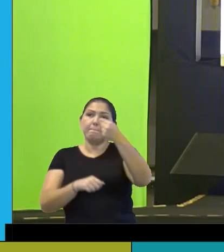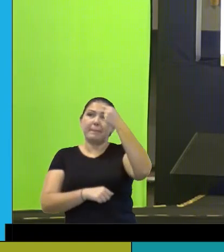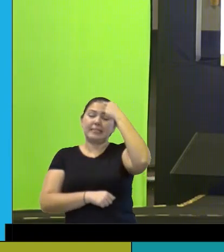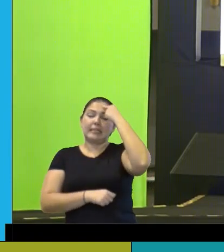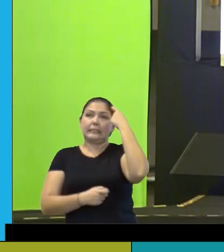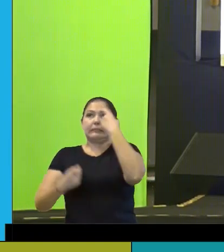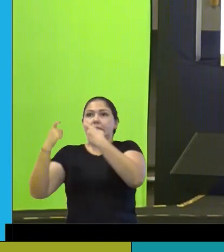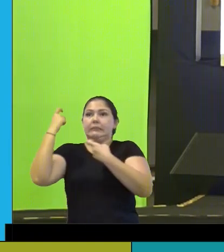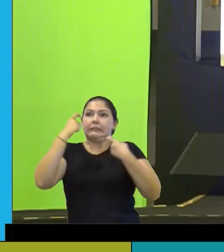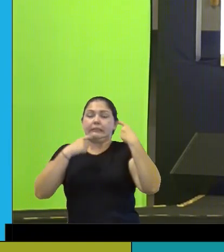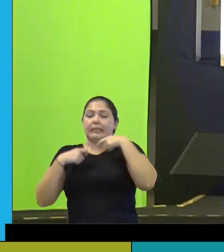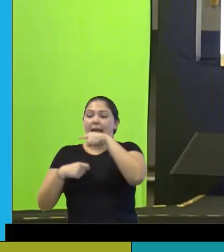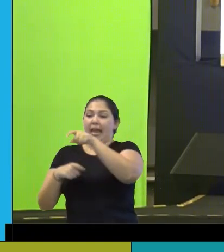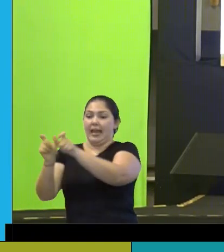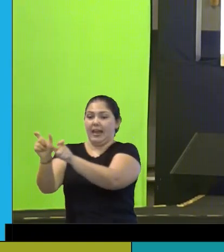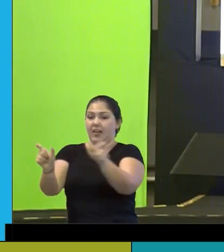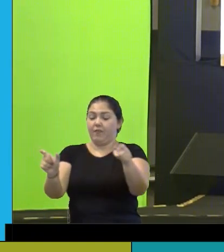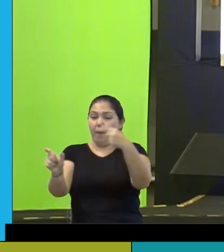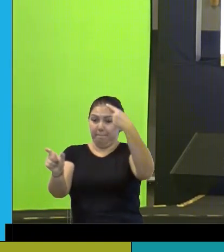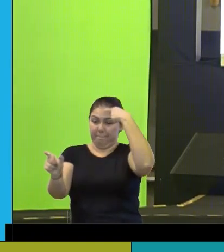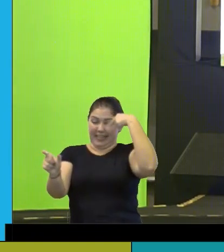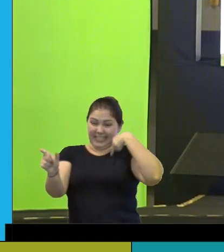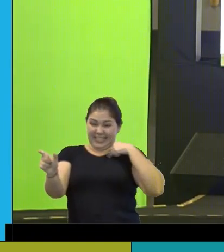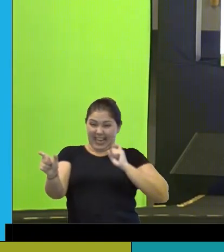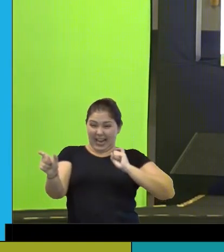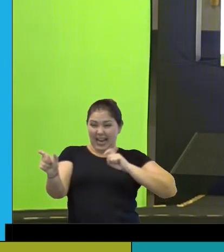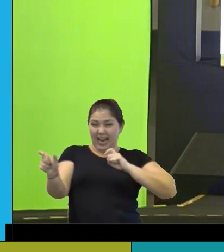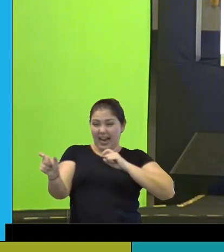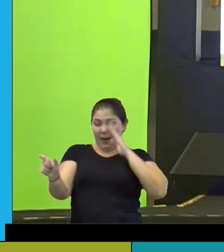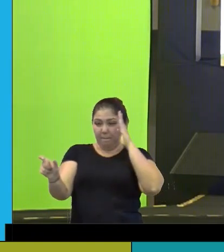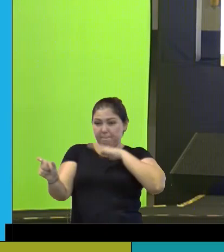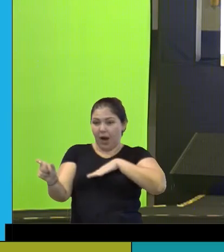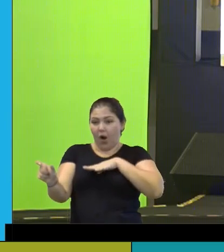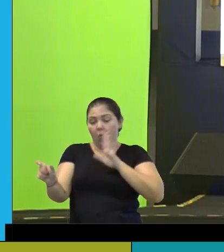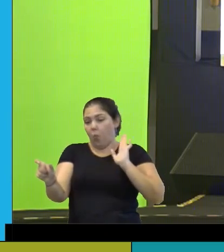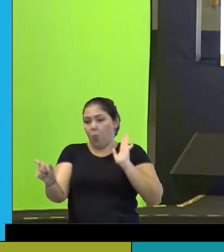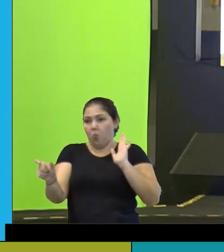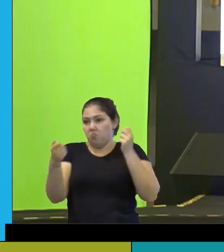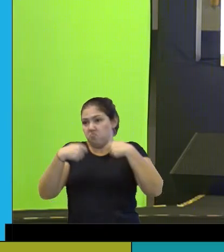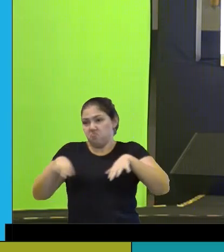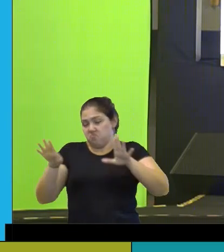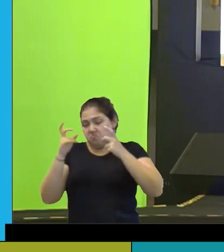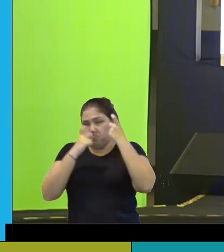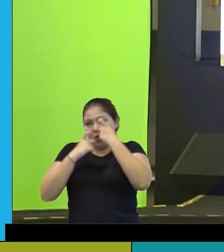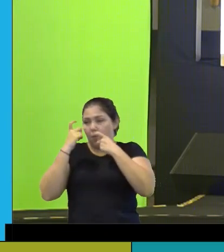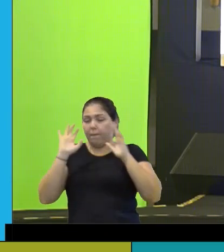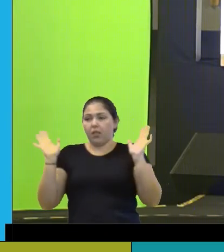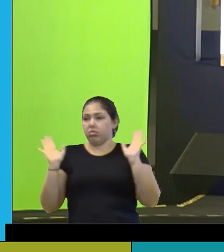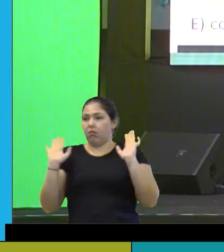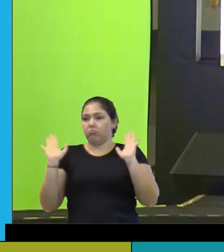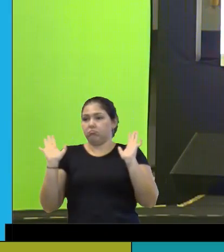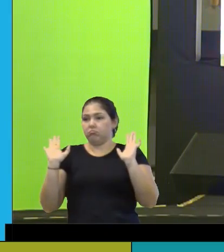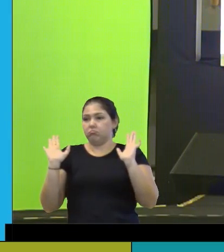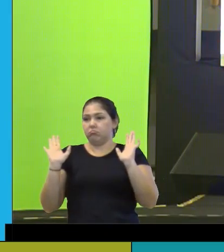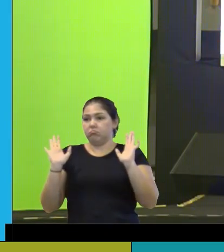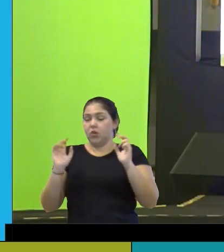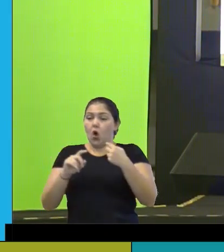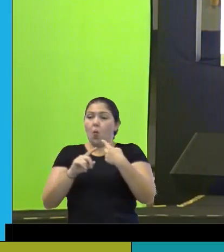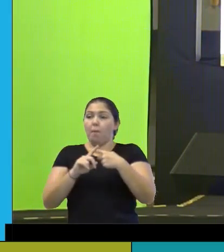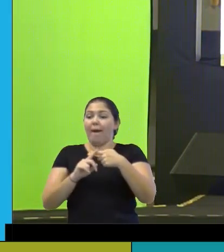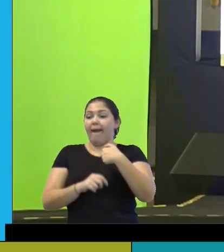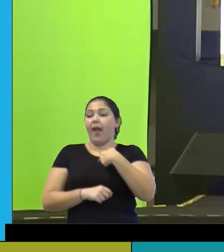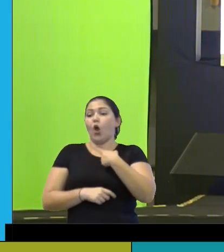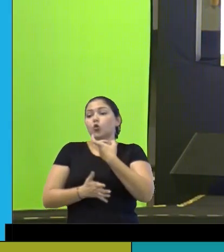estiver fazendo, por pior que seja, estará fazendo em nome de um benefício comum, que é exatamente a